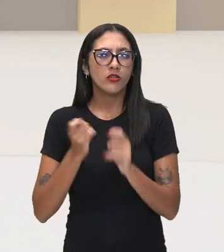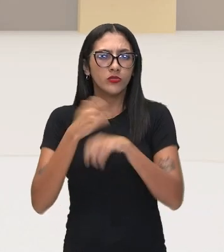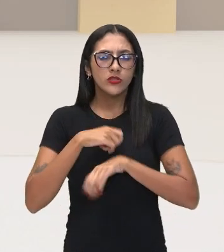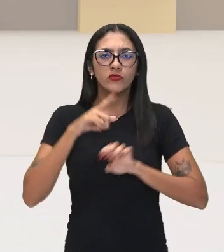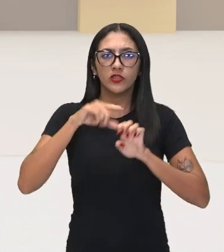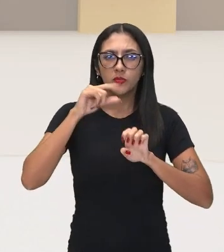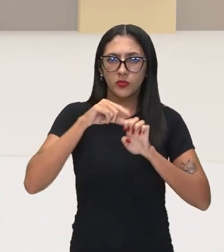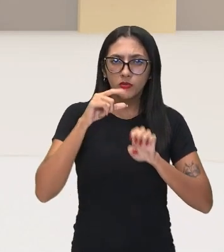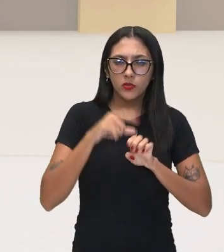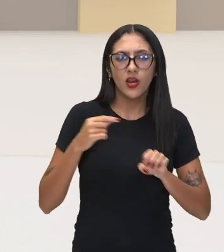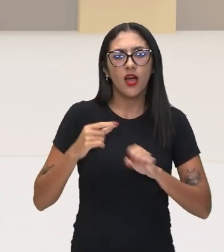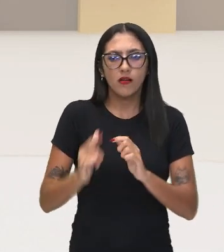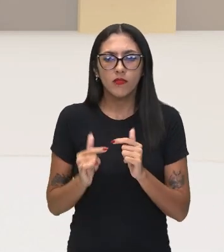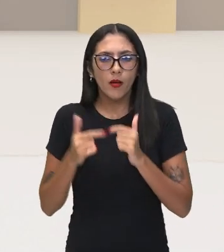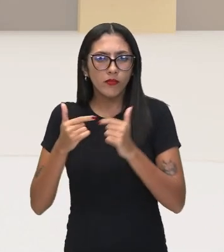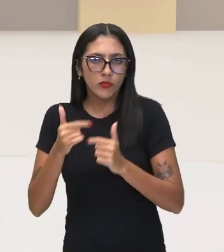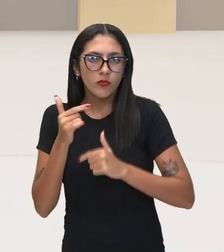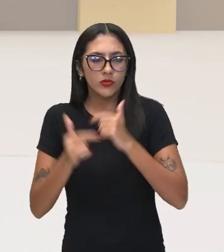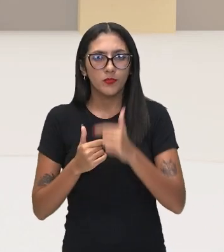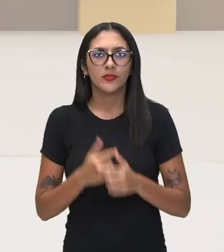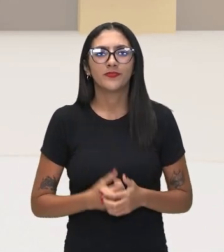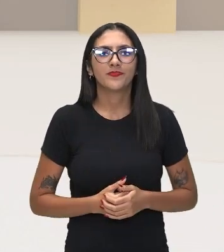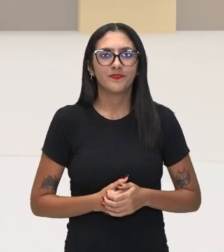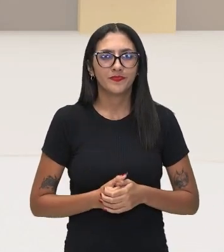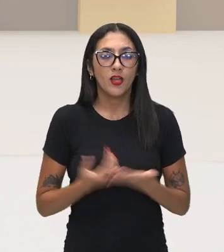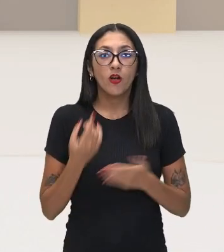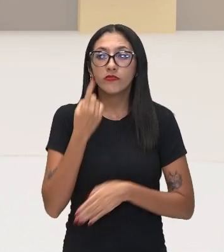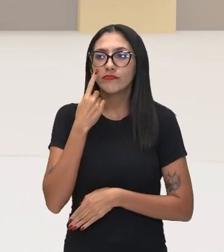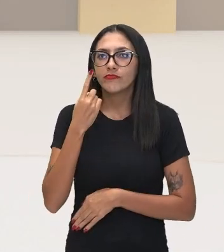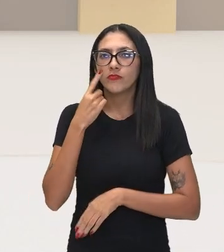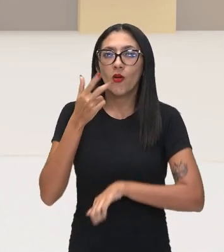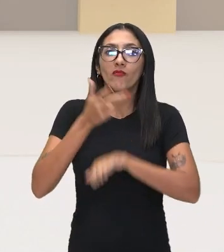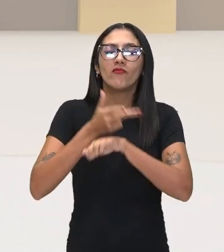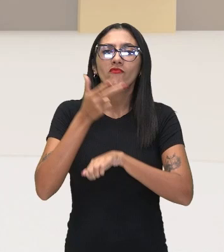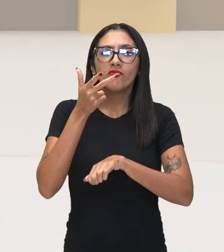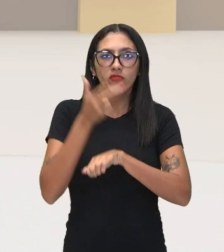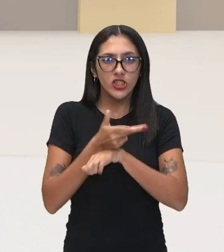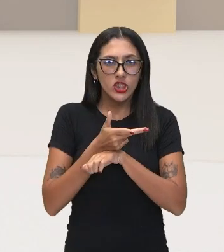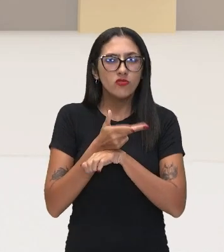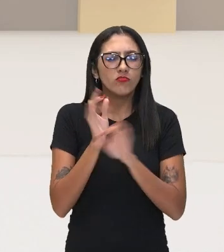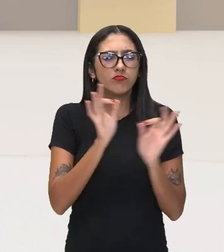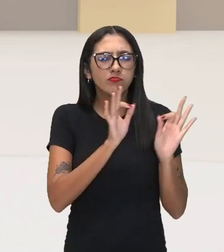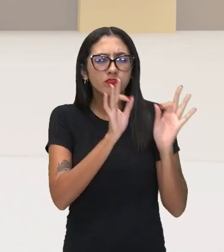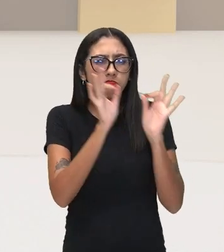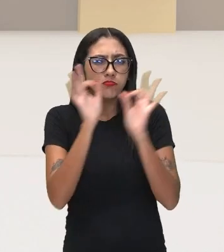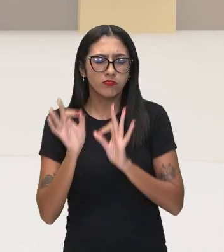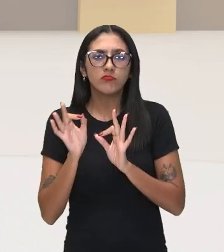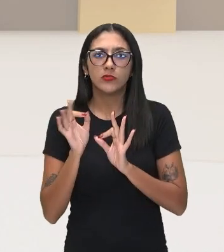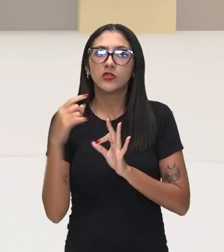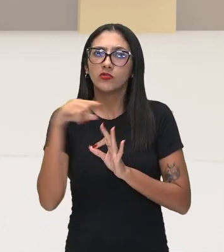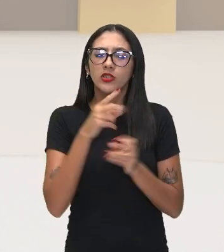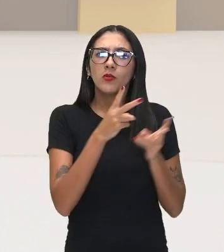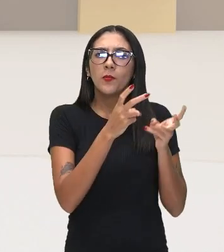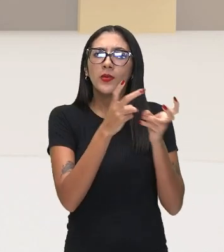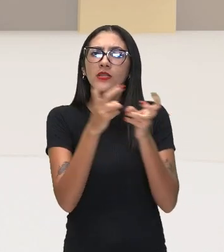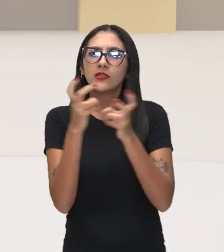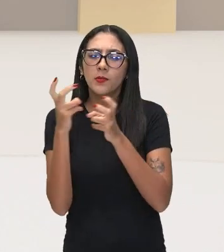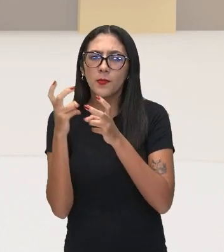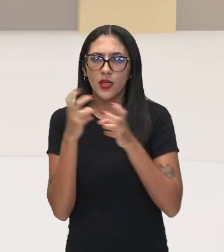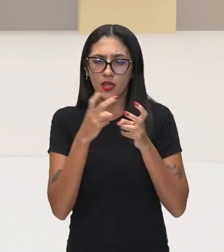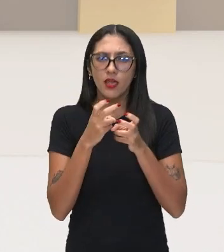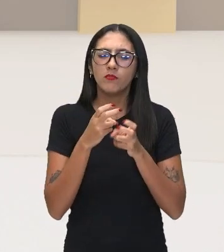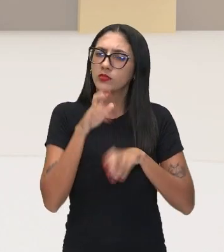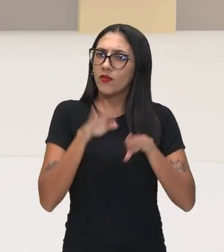formas de empreendimento. Nós vamos ver agora uma animação bem legal, né, professora? Que vai mostrar um pouquinho aí dessa realidade, que talvez vocês